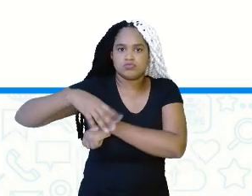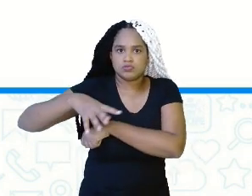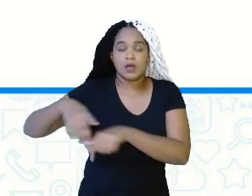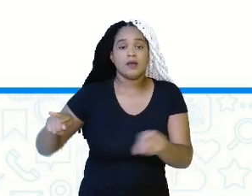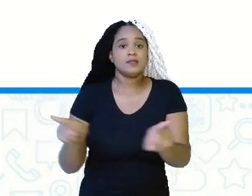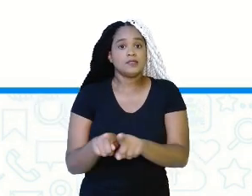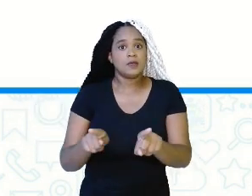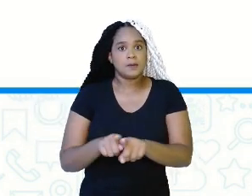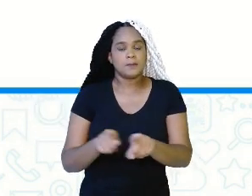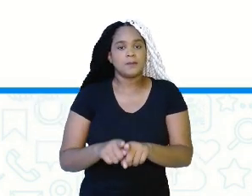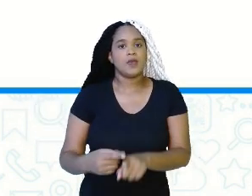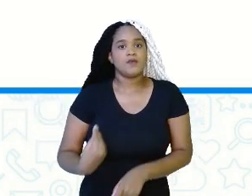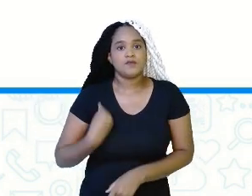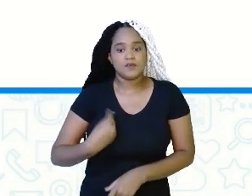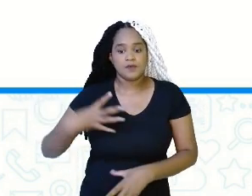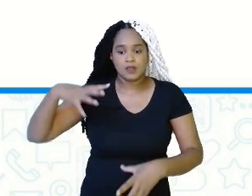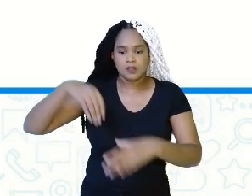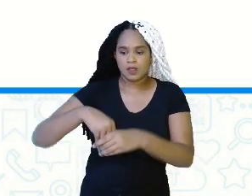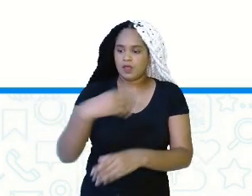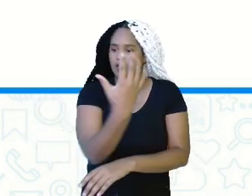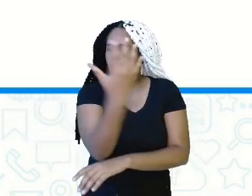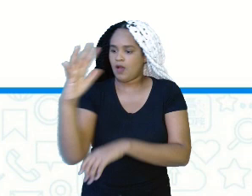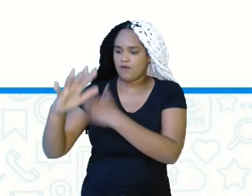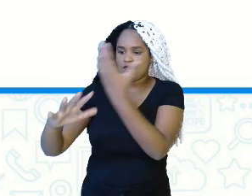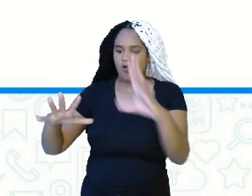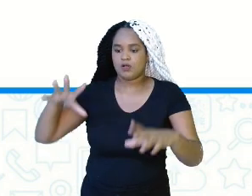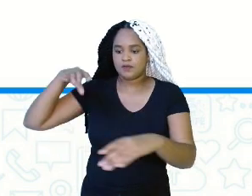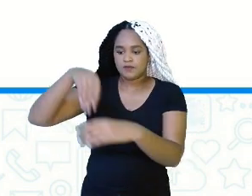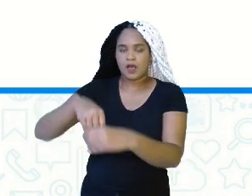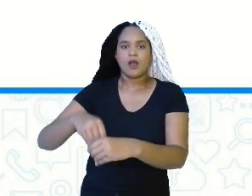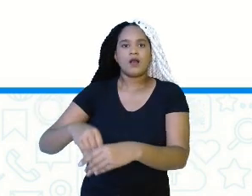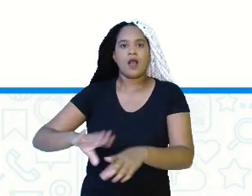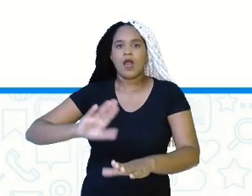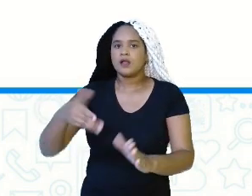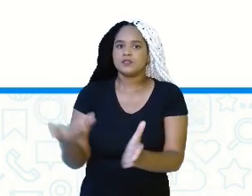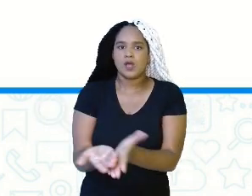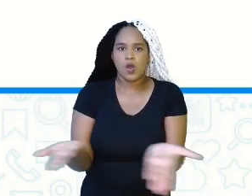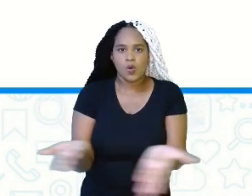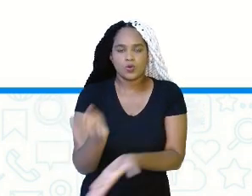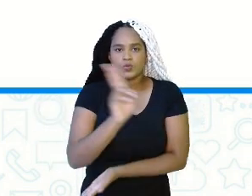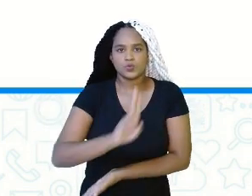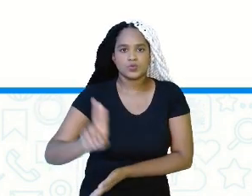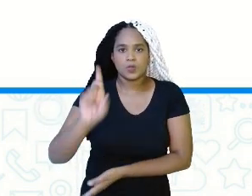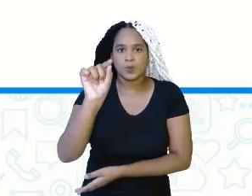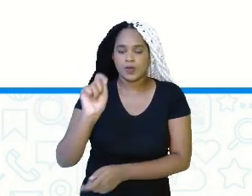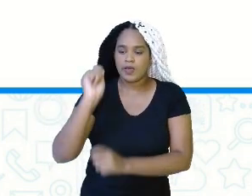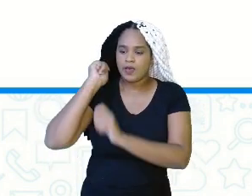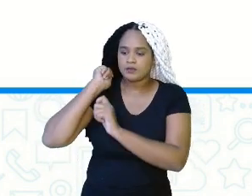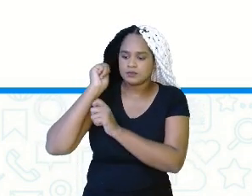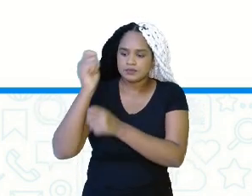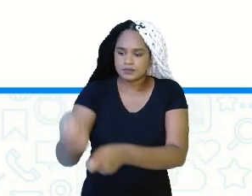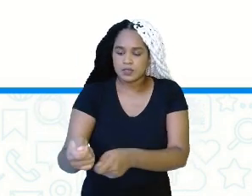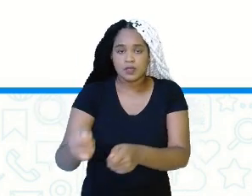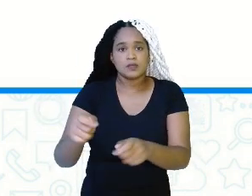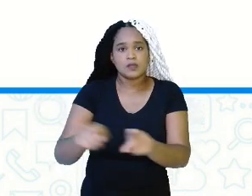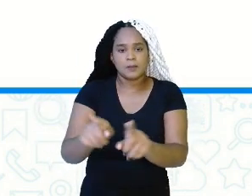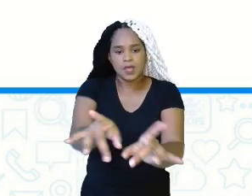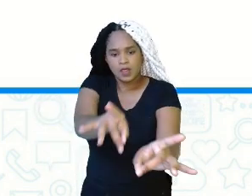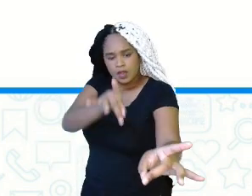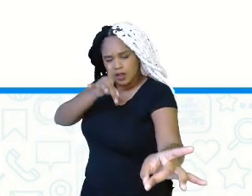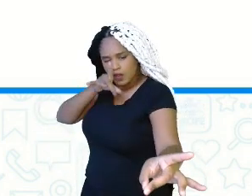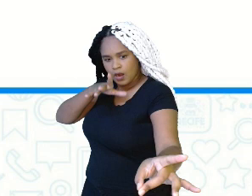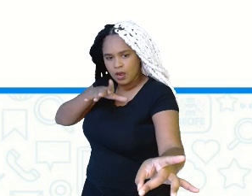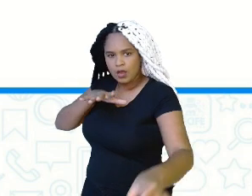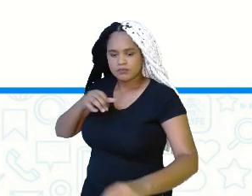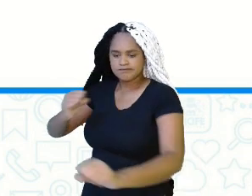vive nas florestas ainda em nossos dias, vivendo da caça, da pesca, assim como faziam seus